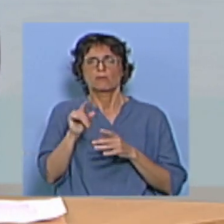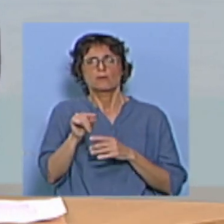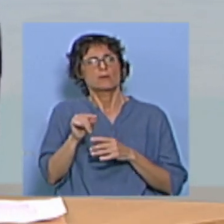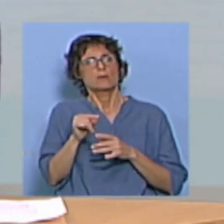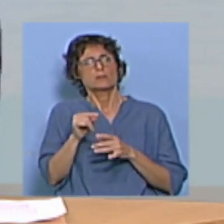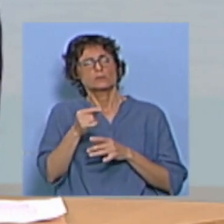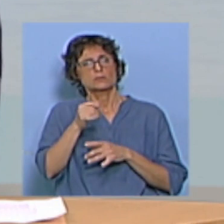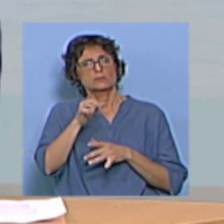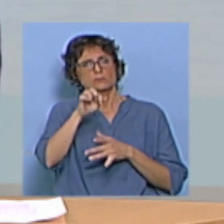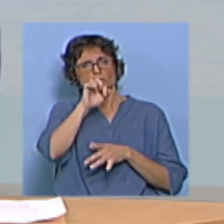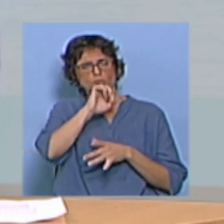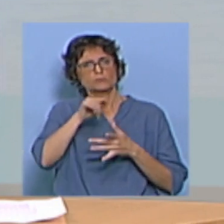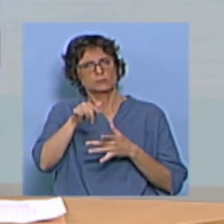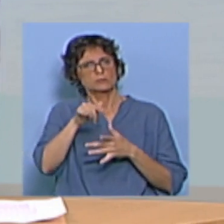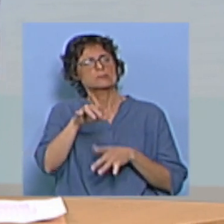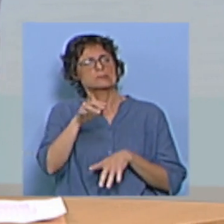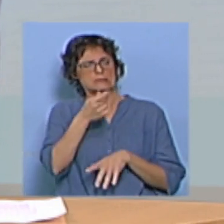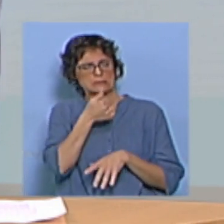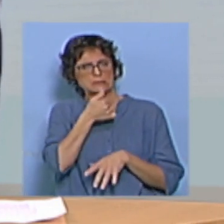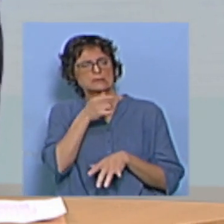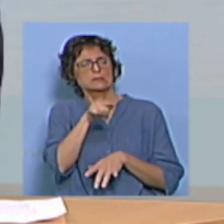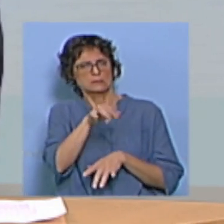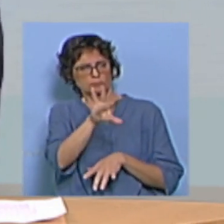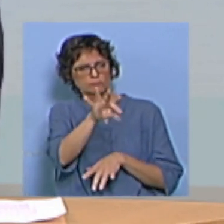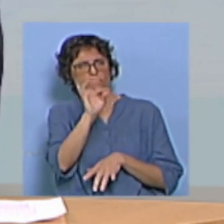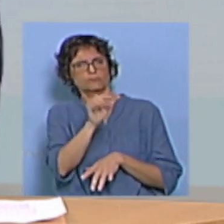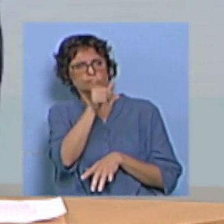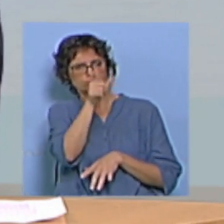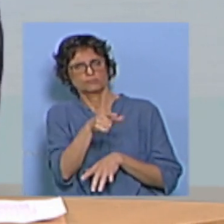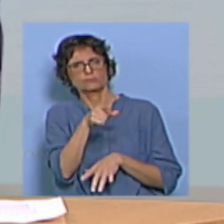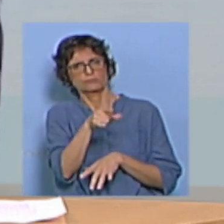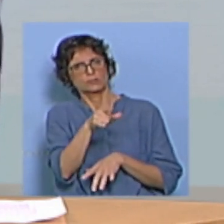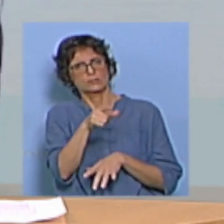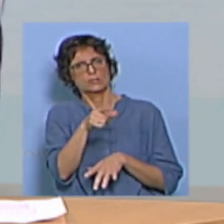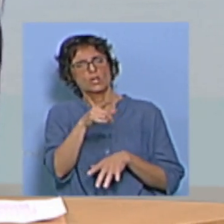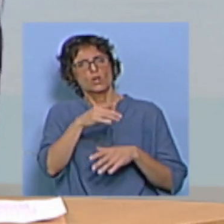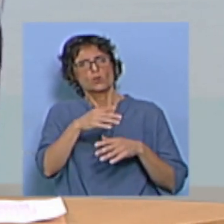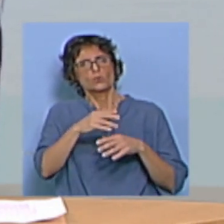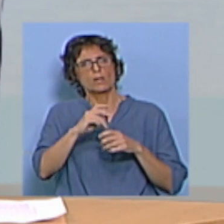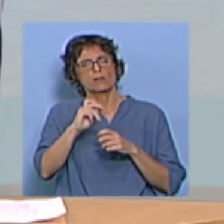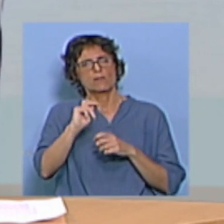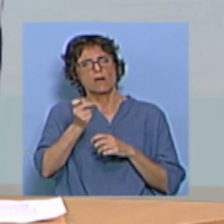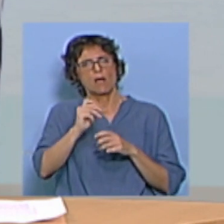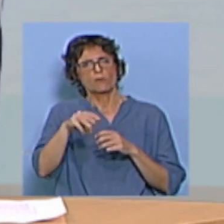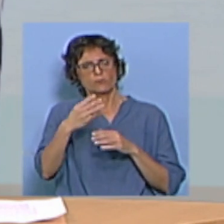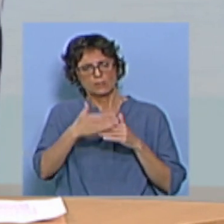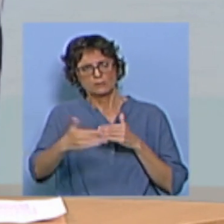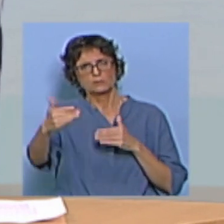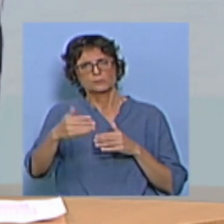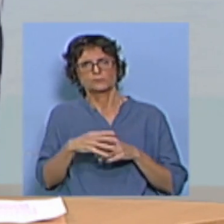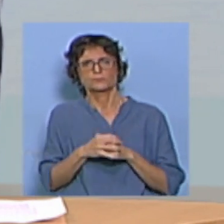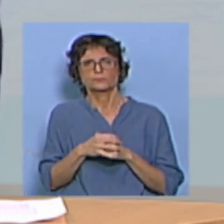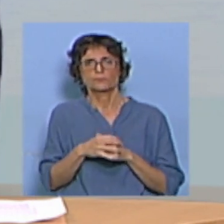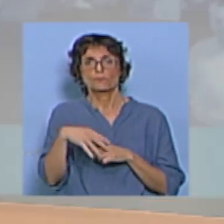os bispos decidiram escolher para presidir a Conferência Episcopal durante os próximos 3 anos. E ser Presidente da Conferência